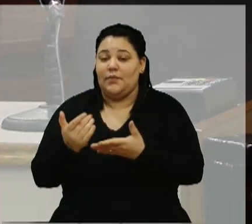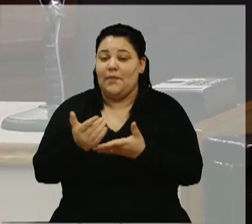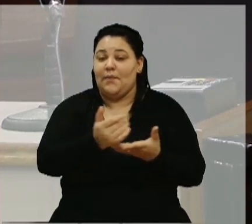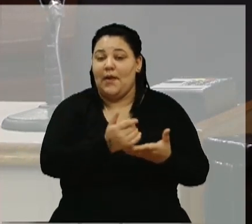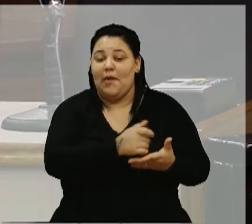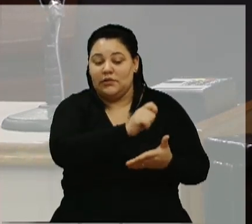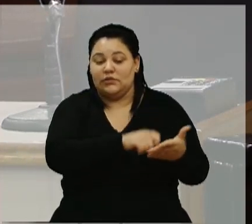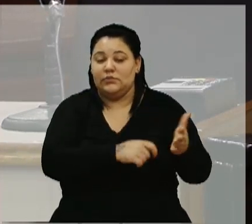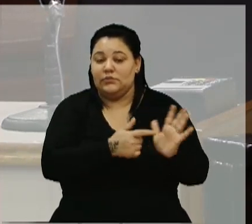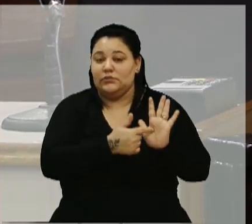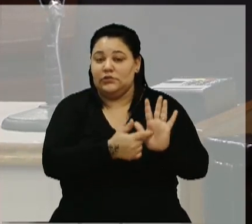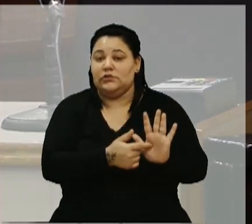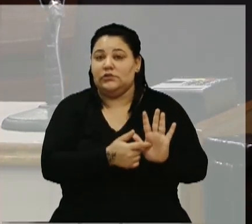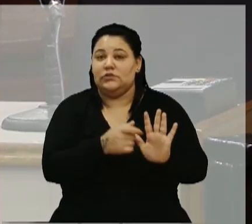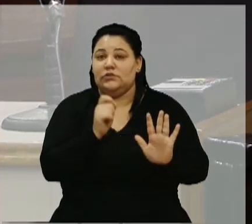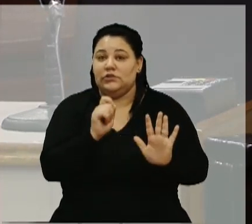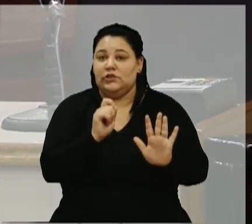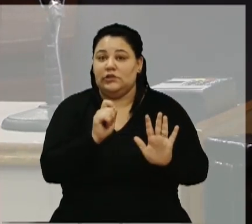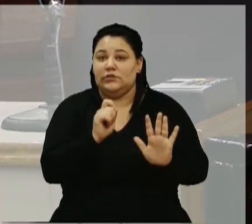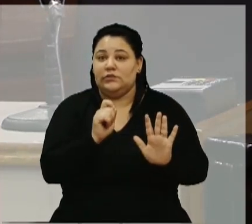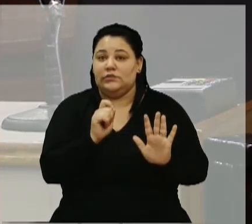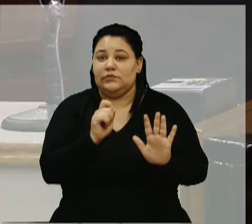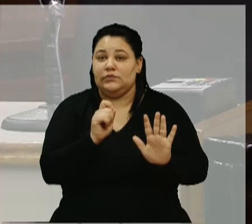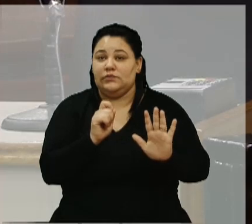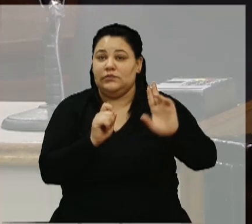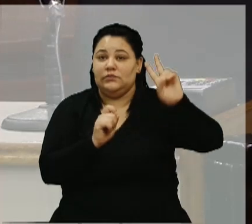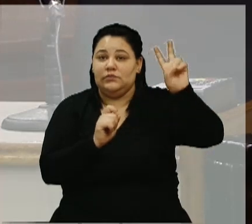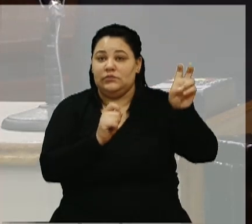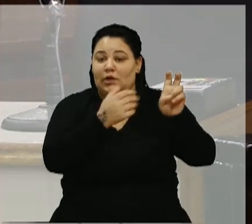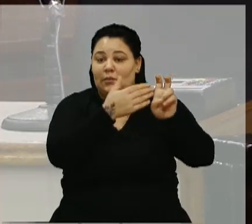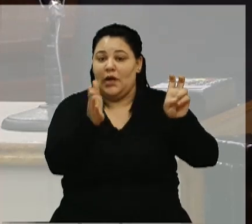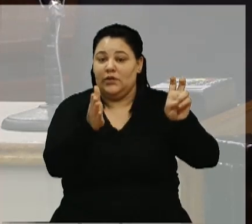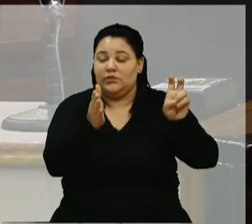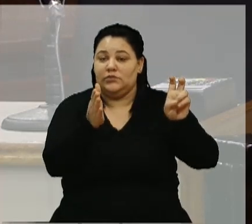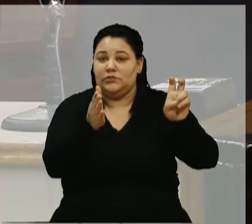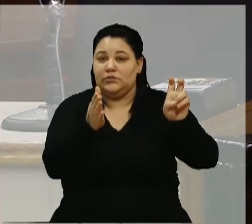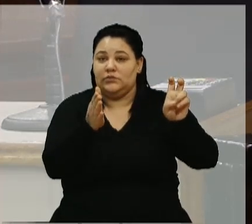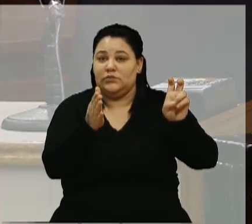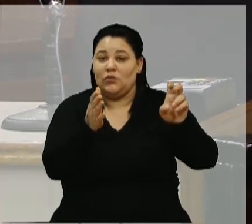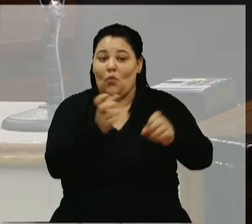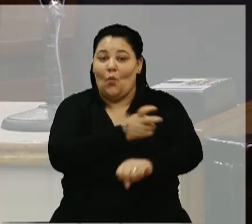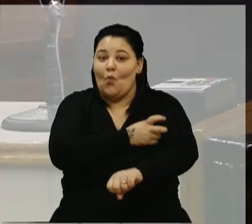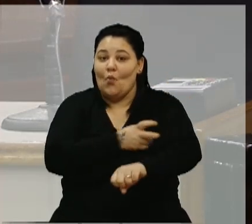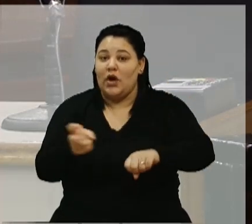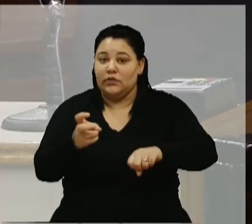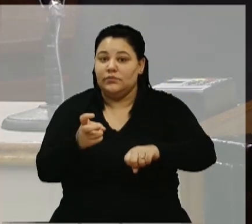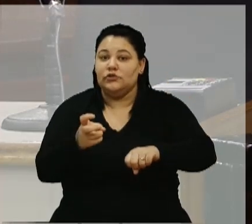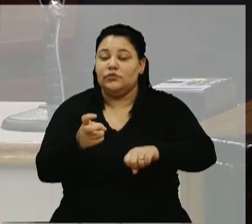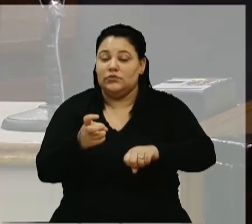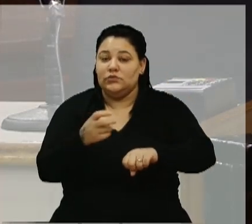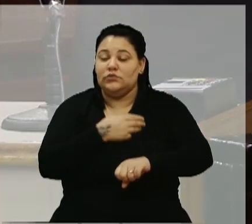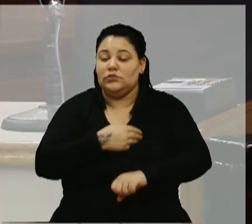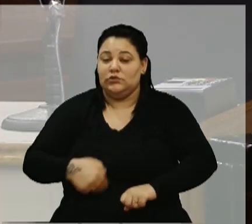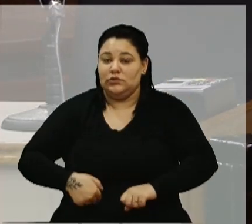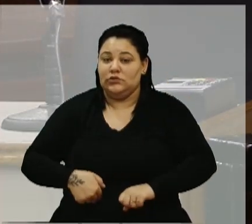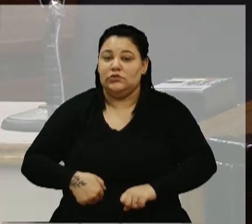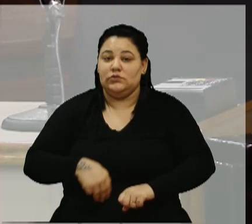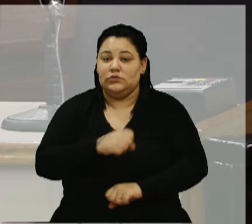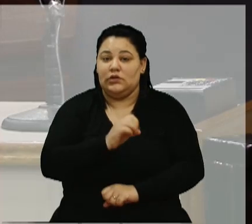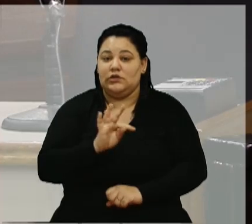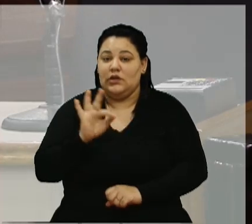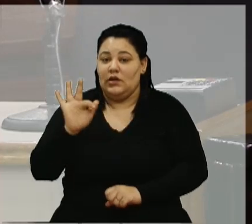para apresentar o que chamam de, abre aspas, super pedido de impeachment do ministro do Supremo Tribunal Federal, STF,